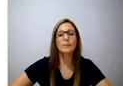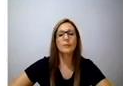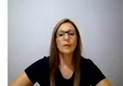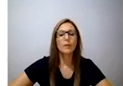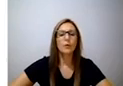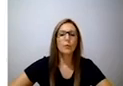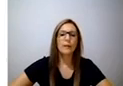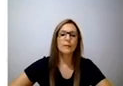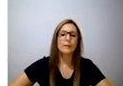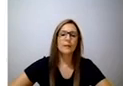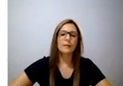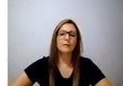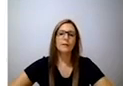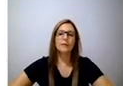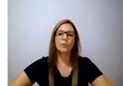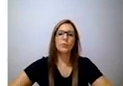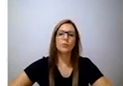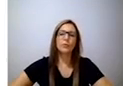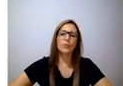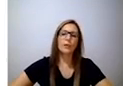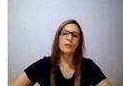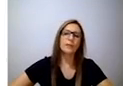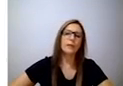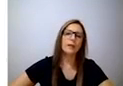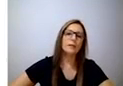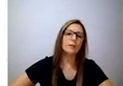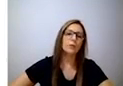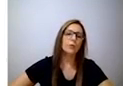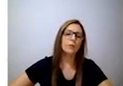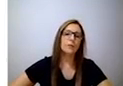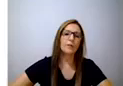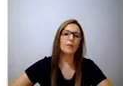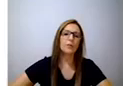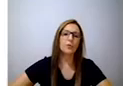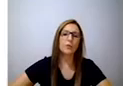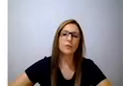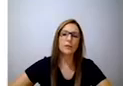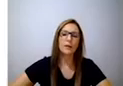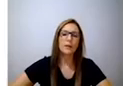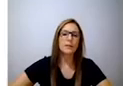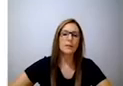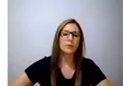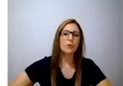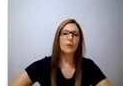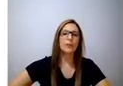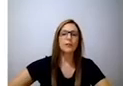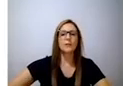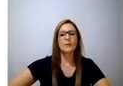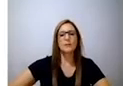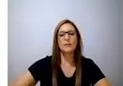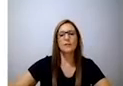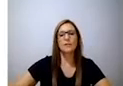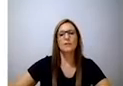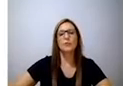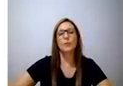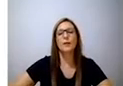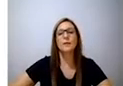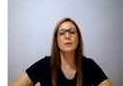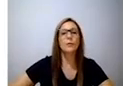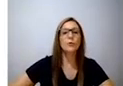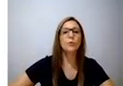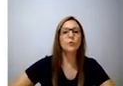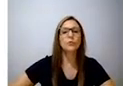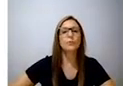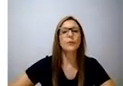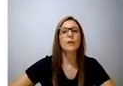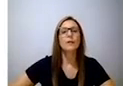ISTs. O quadro a seguir traz números sobre a incidência de algumas infecções sexualmente transmissíveis no Brasil